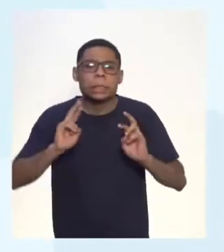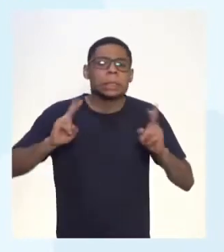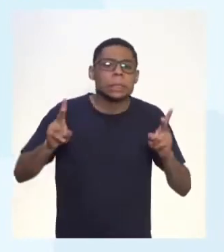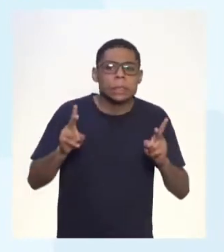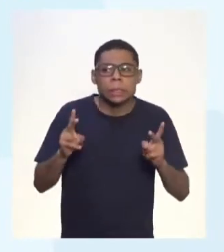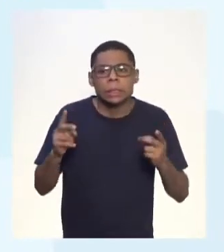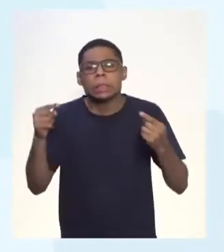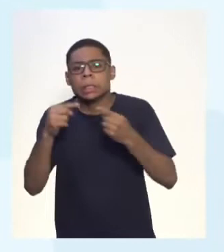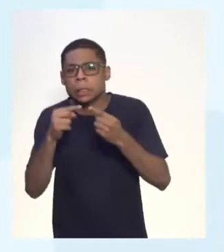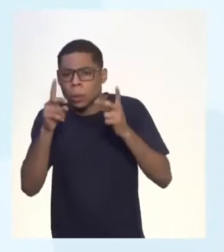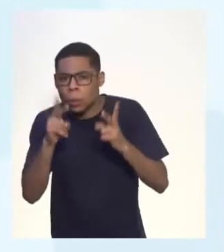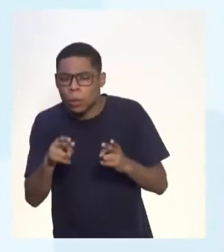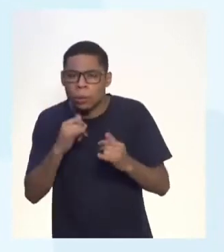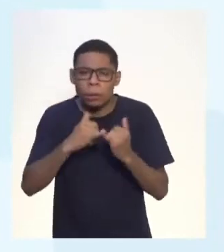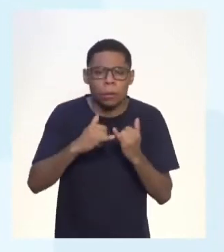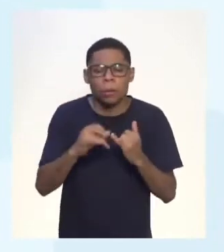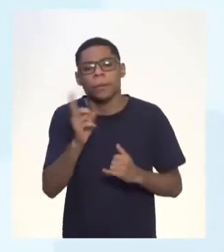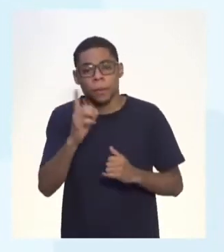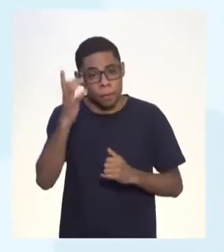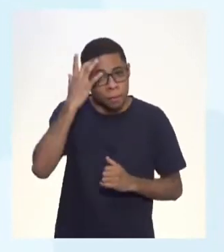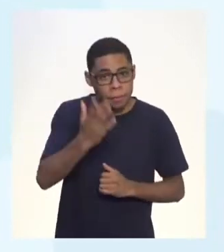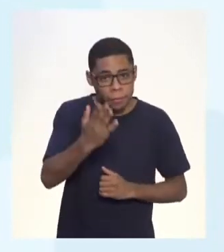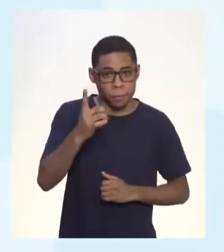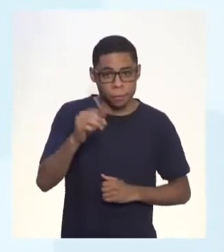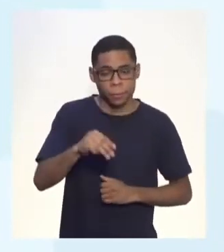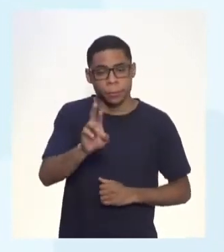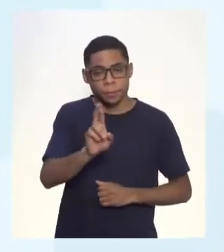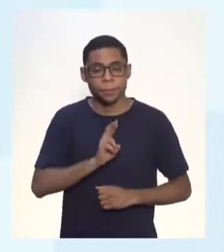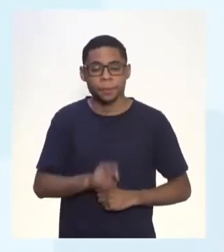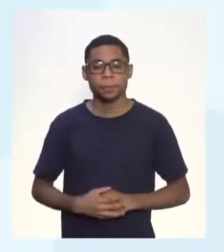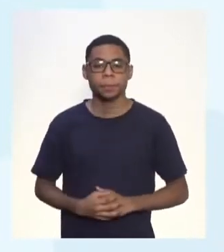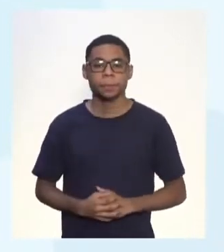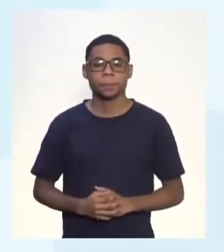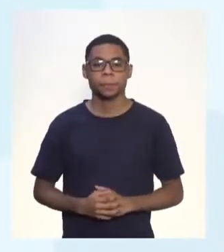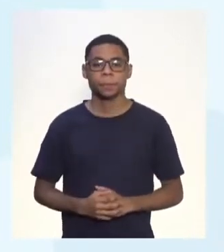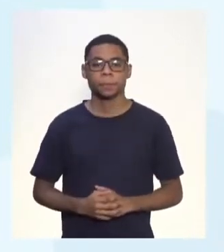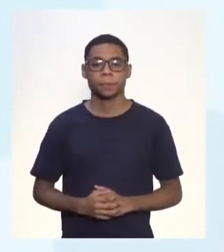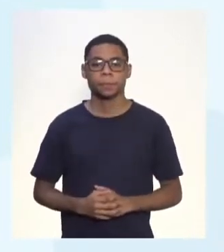se são semelhantes, o que vocês acham sobre os dois textos.